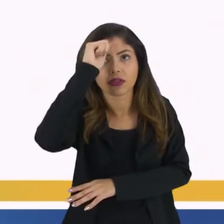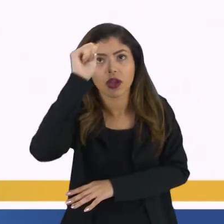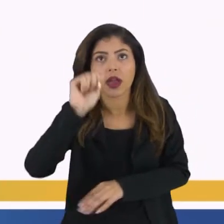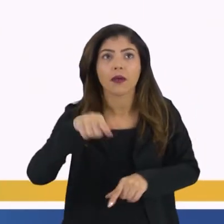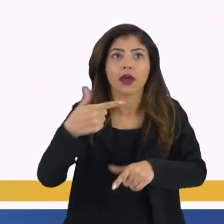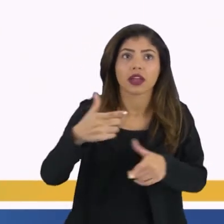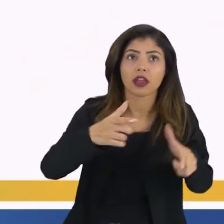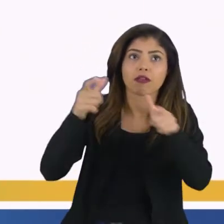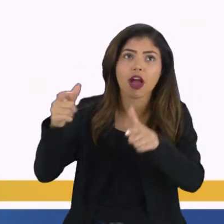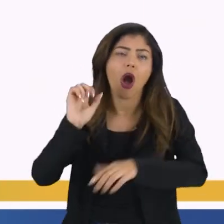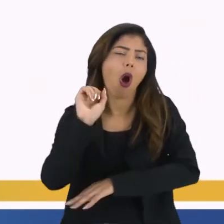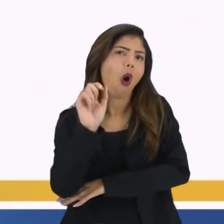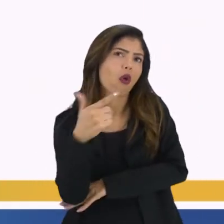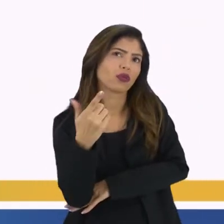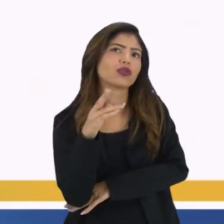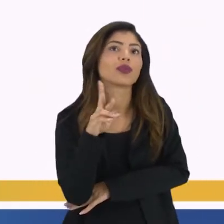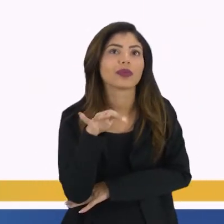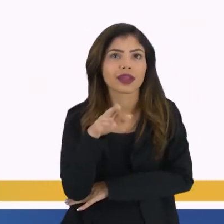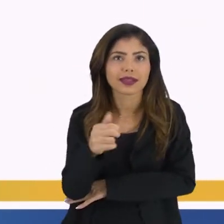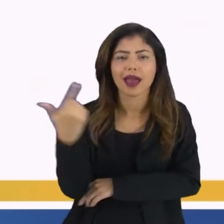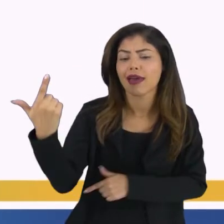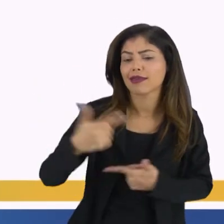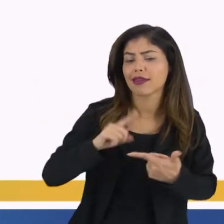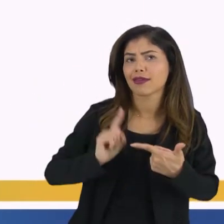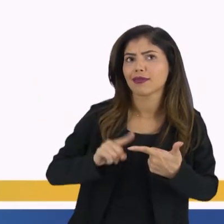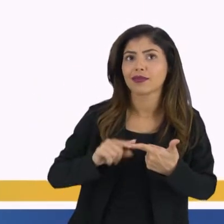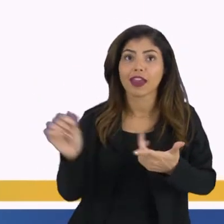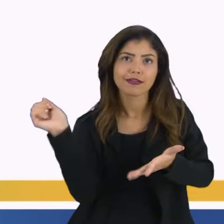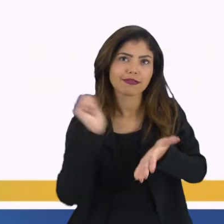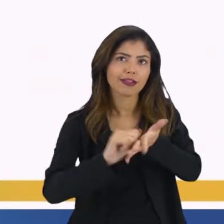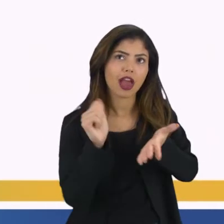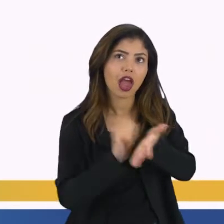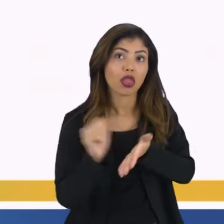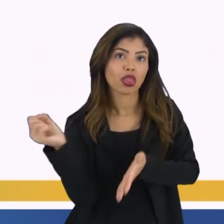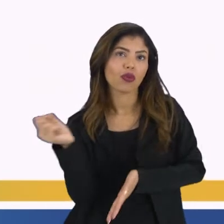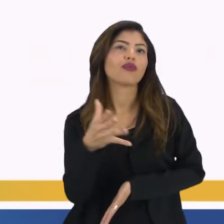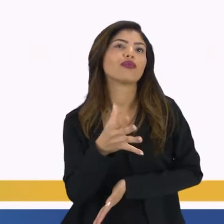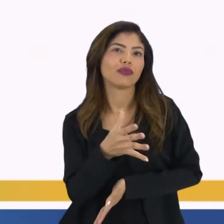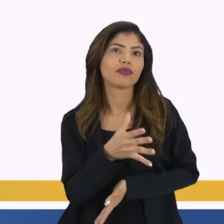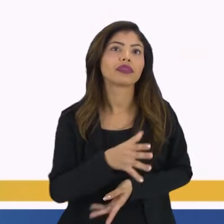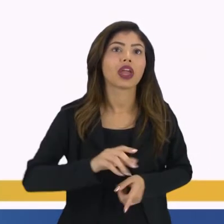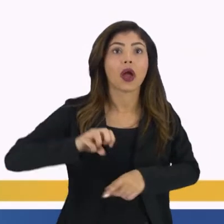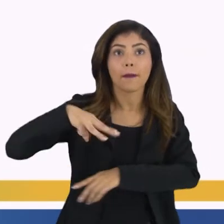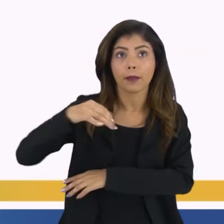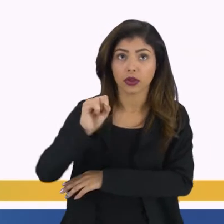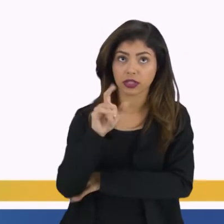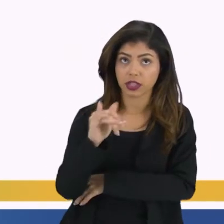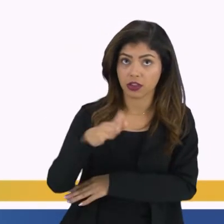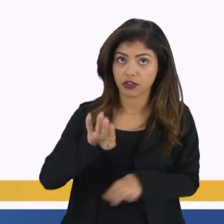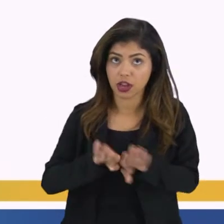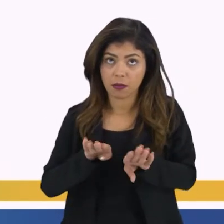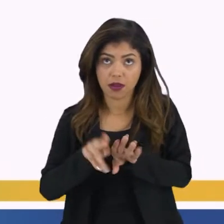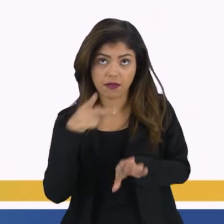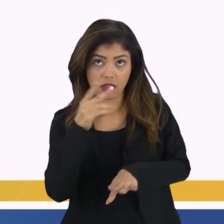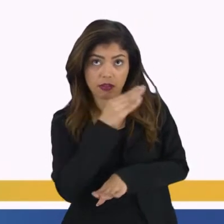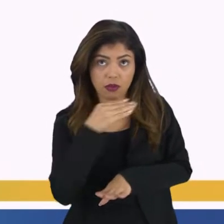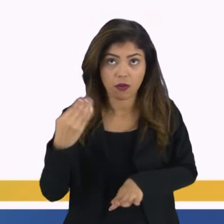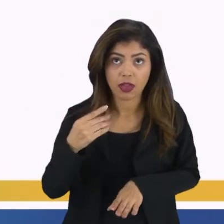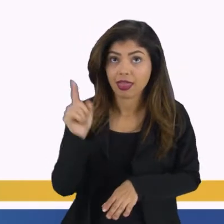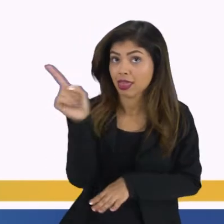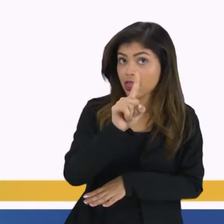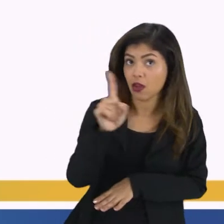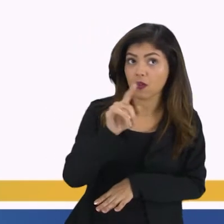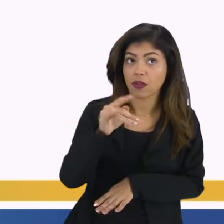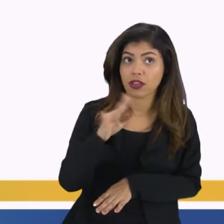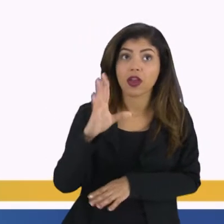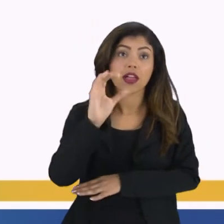outro berço. A segunda é que o escrito ficaria assim mais galante, mais novo. Moisés, que também contou a sua morte, não pôs no intrólito, mas